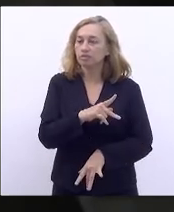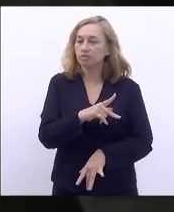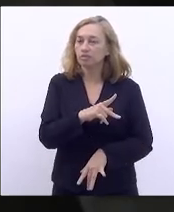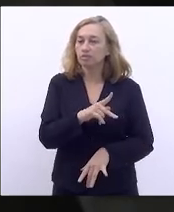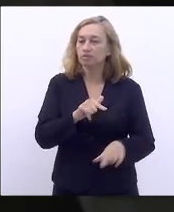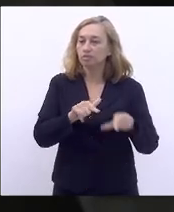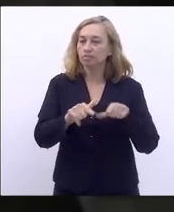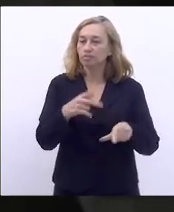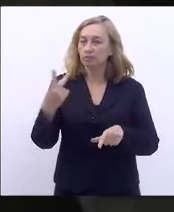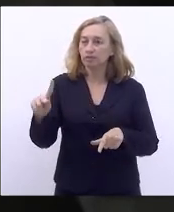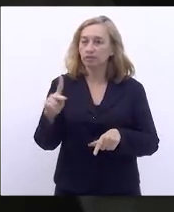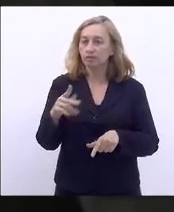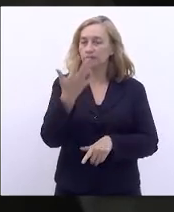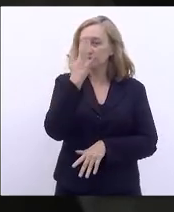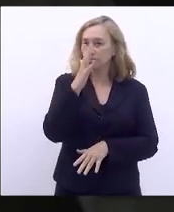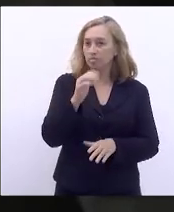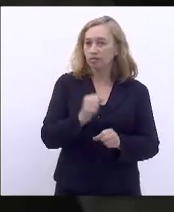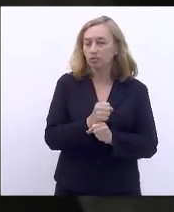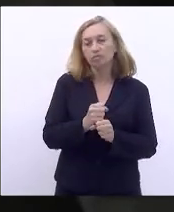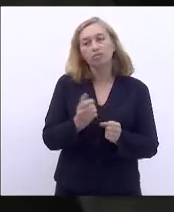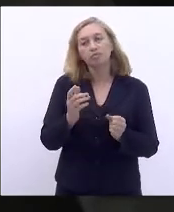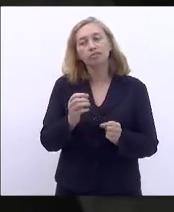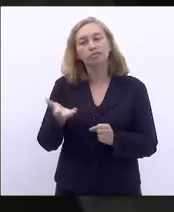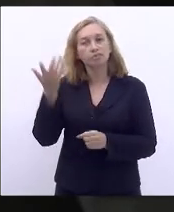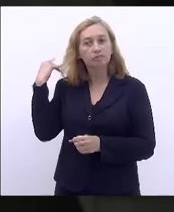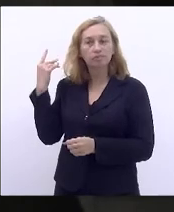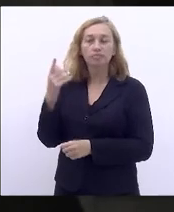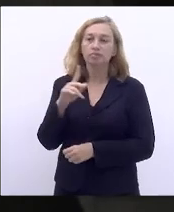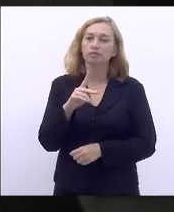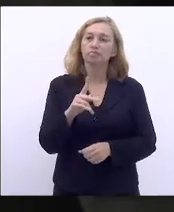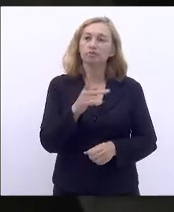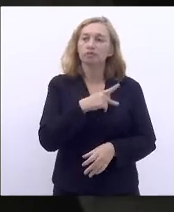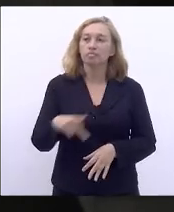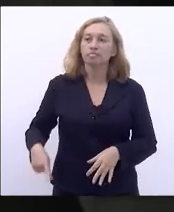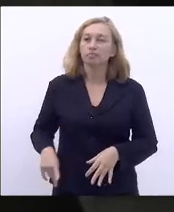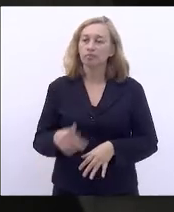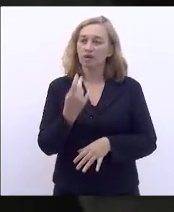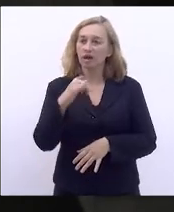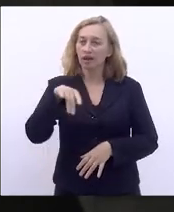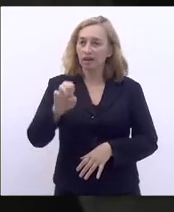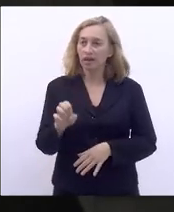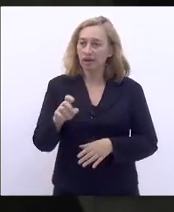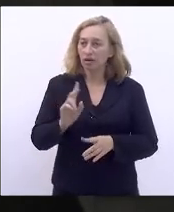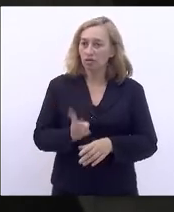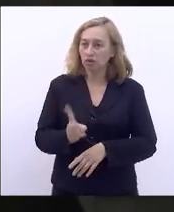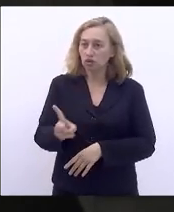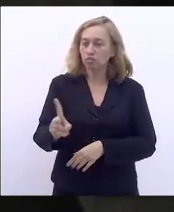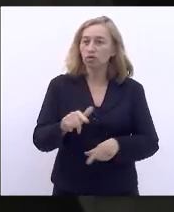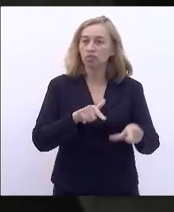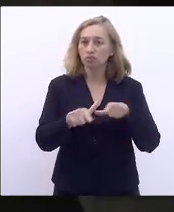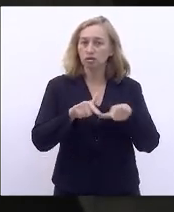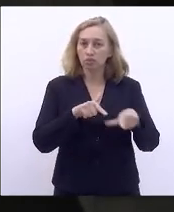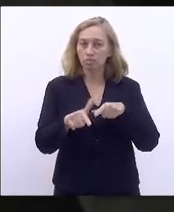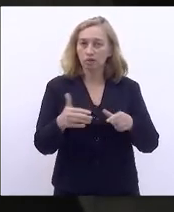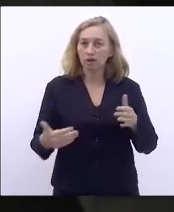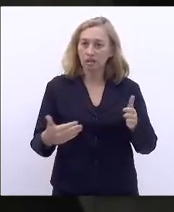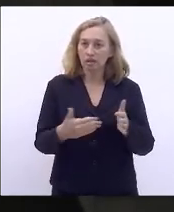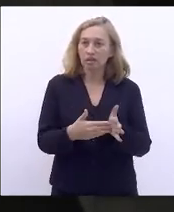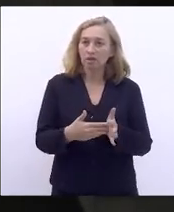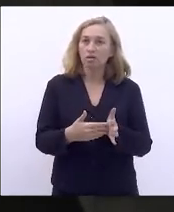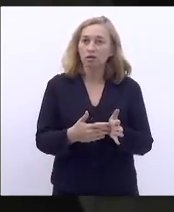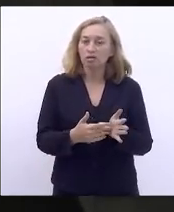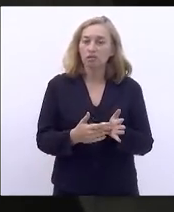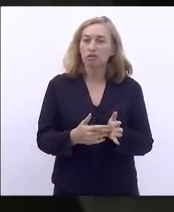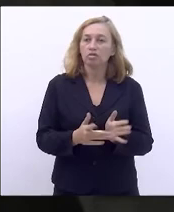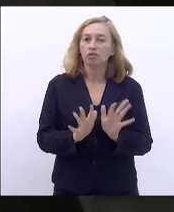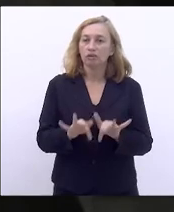fevereiro do ano passado, o presidente Henrique Figueira assumiu a presidência e deu sequência aos trabalhos